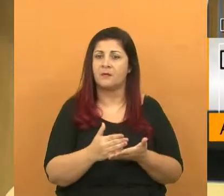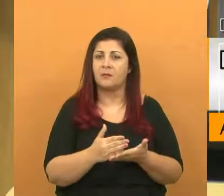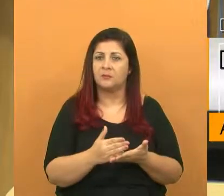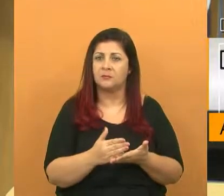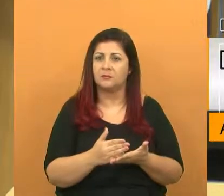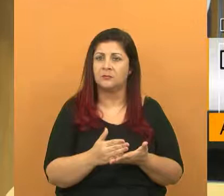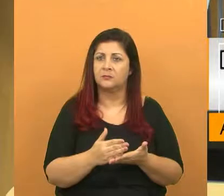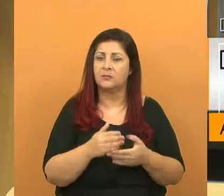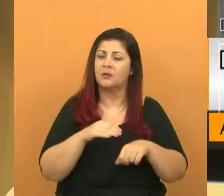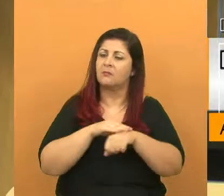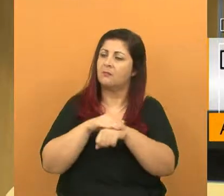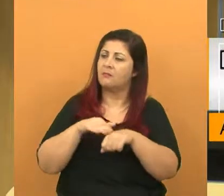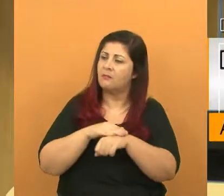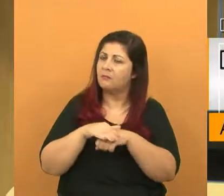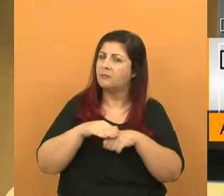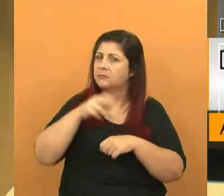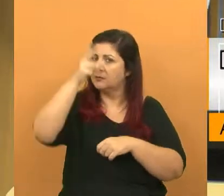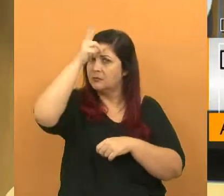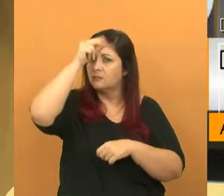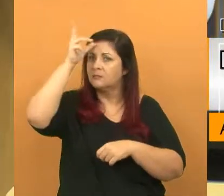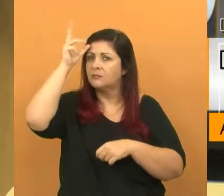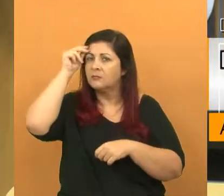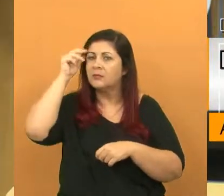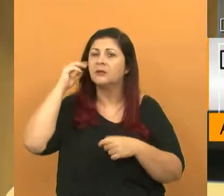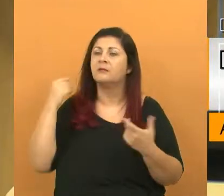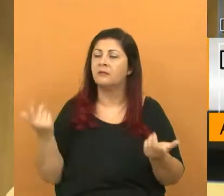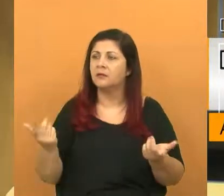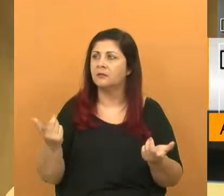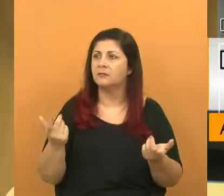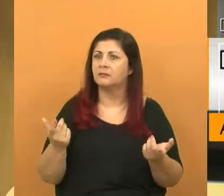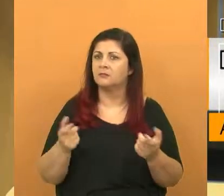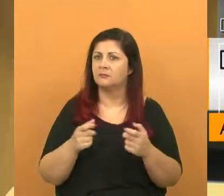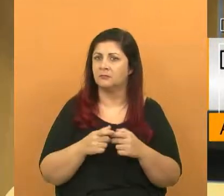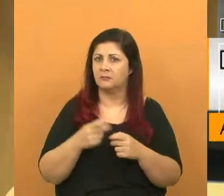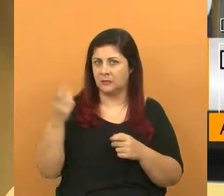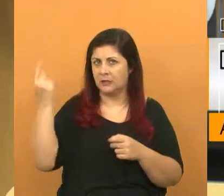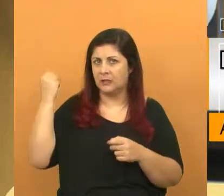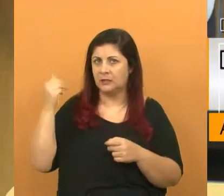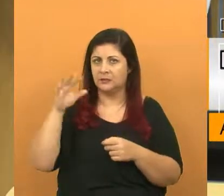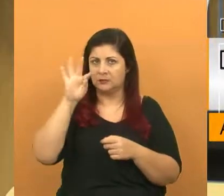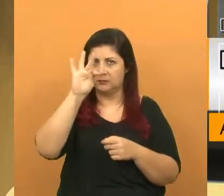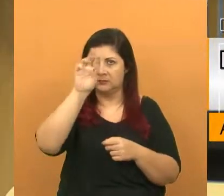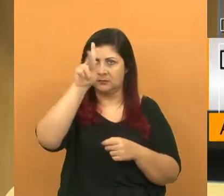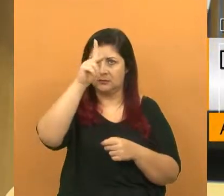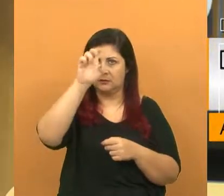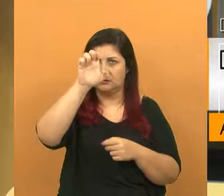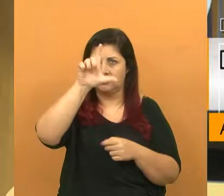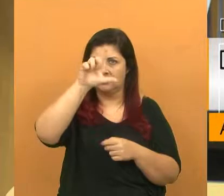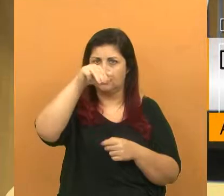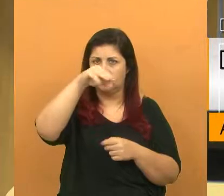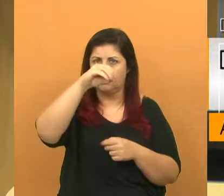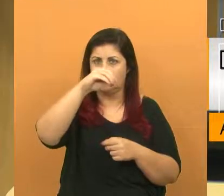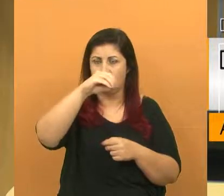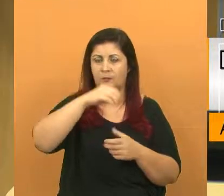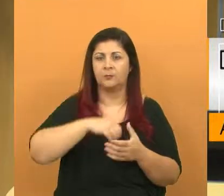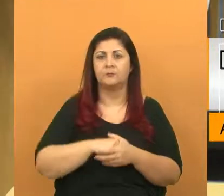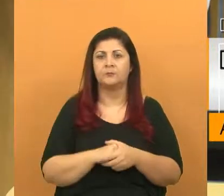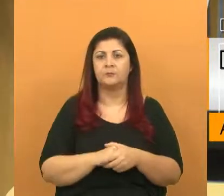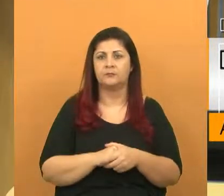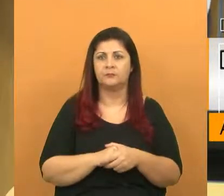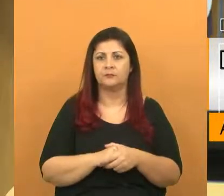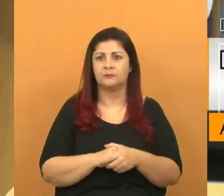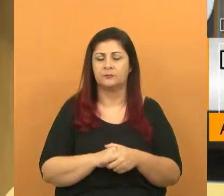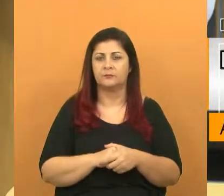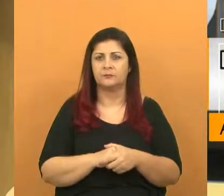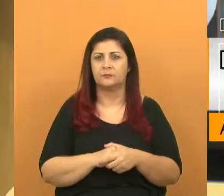negociar com o prefeito da cidade e caricata do telmo também de outros ali voltamos pra sociedade